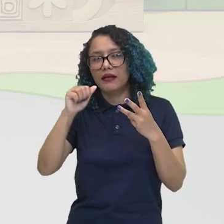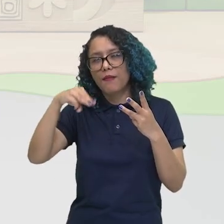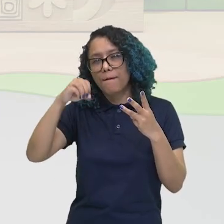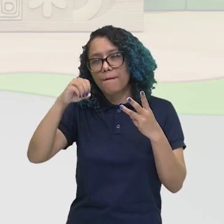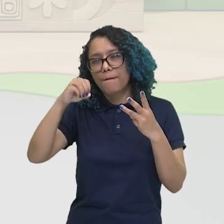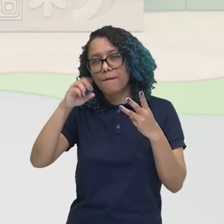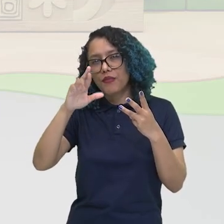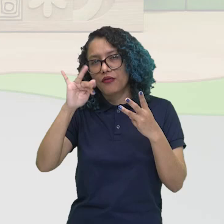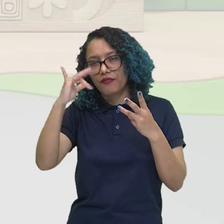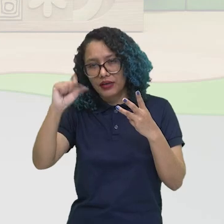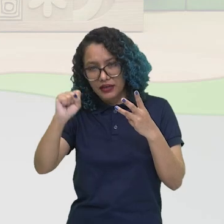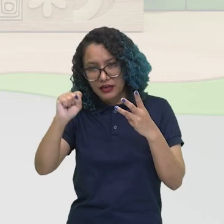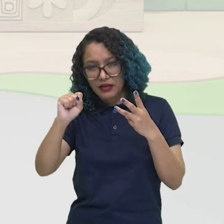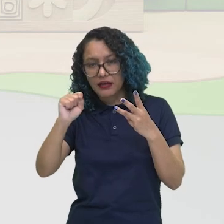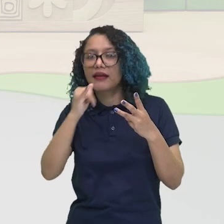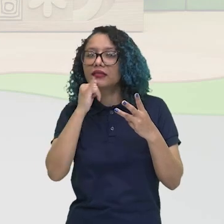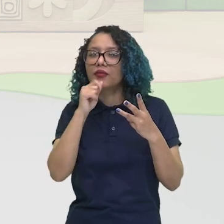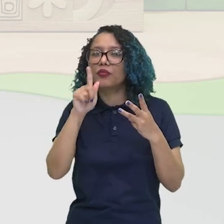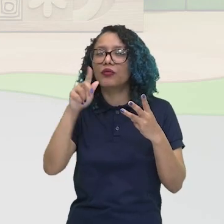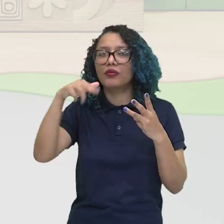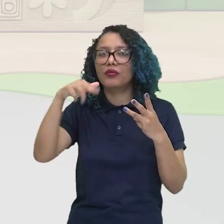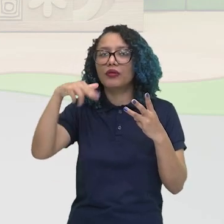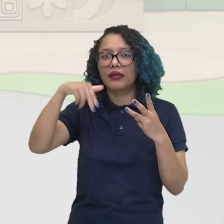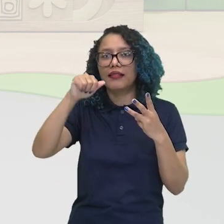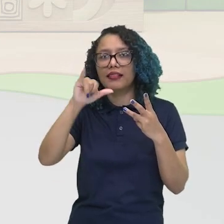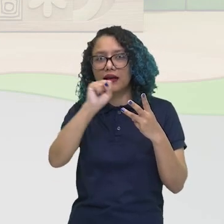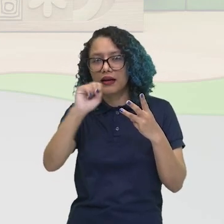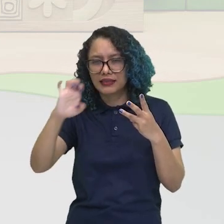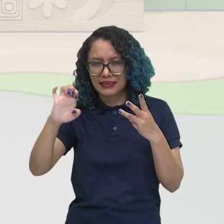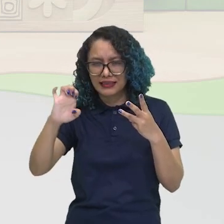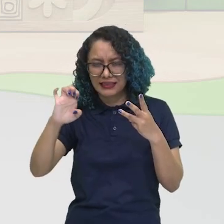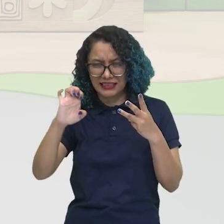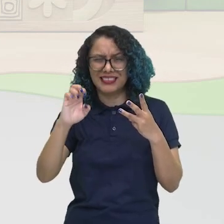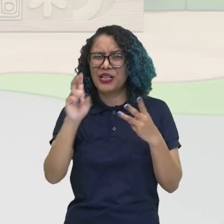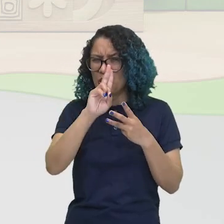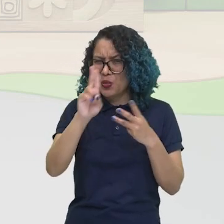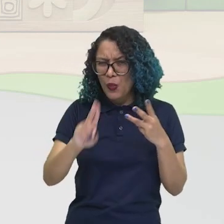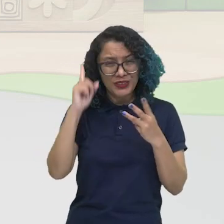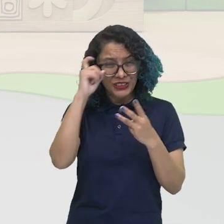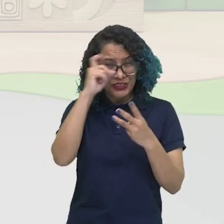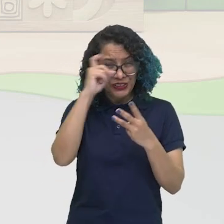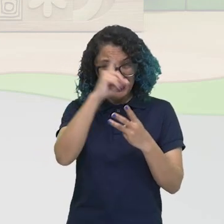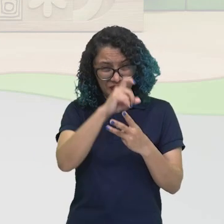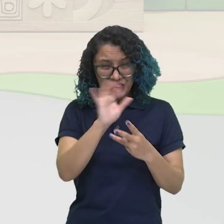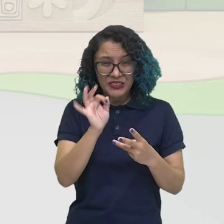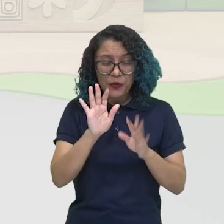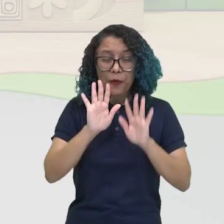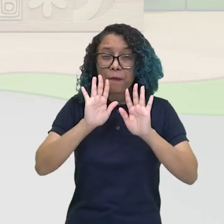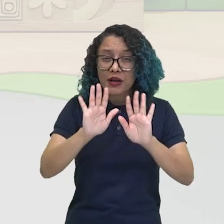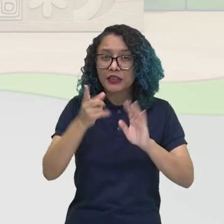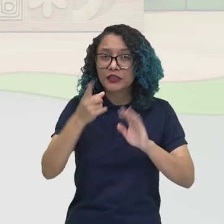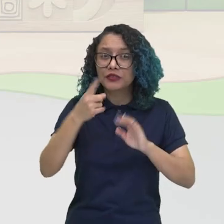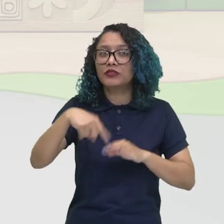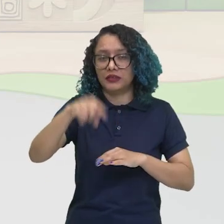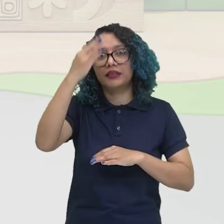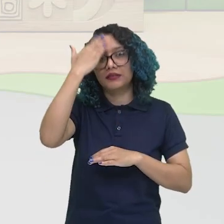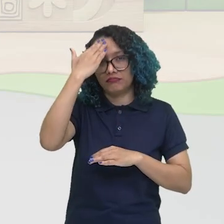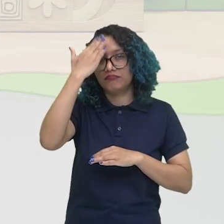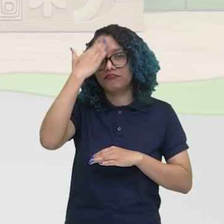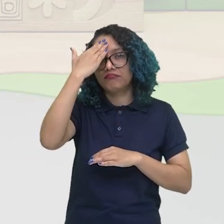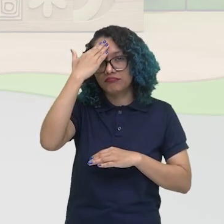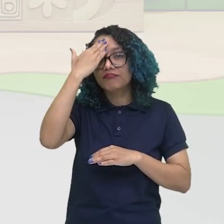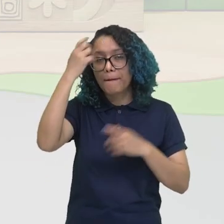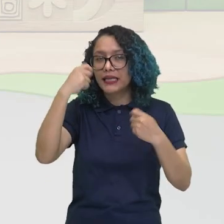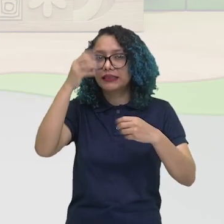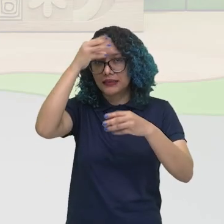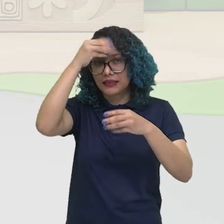certo? Nossa, professora, são nomes difíceis, mas você vai guardar essa informação porque